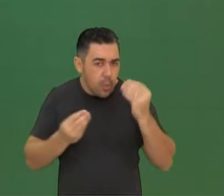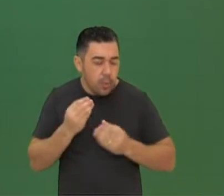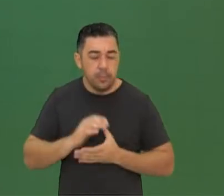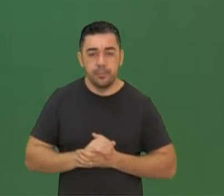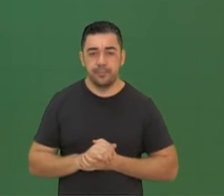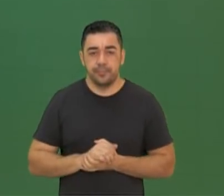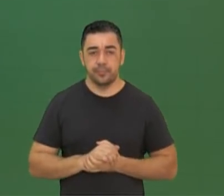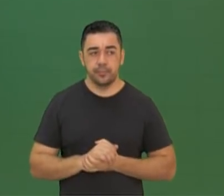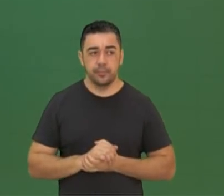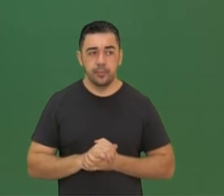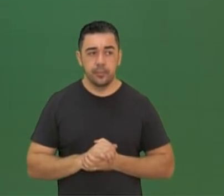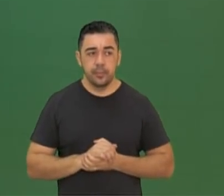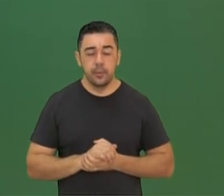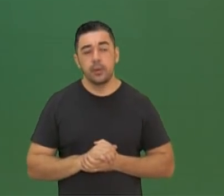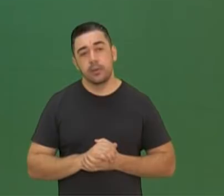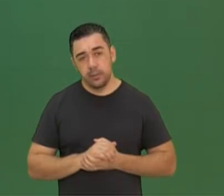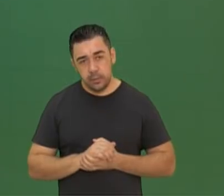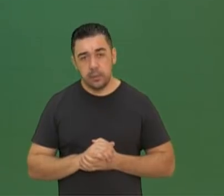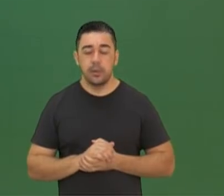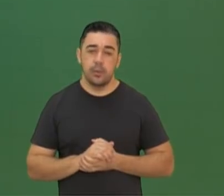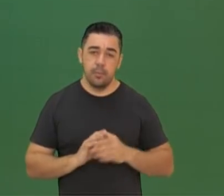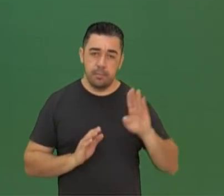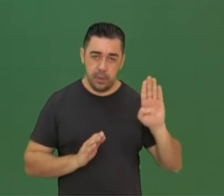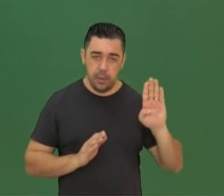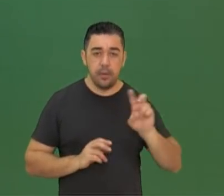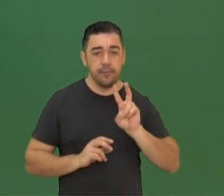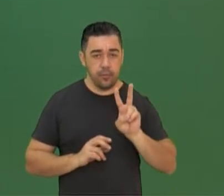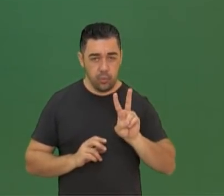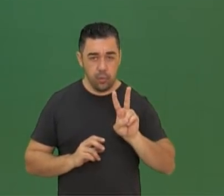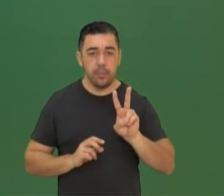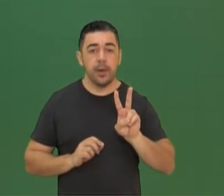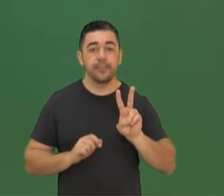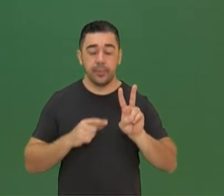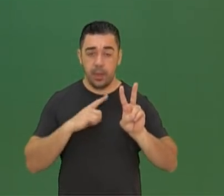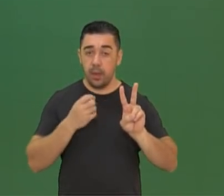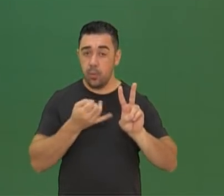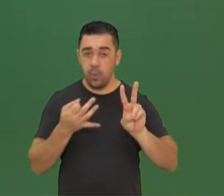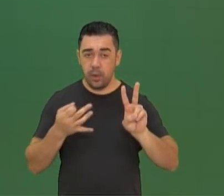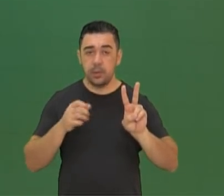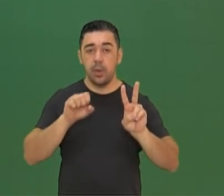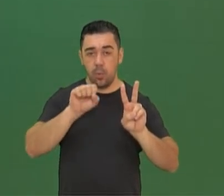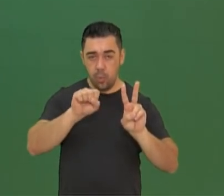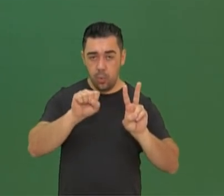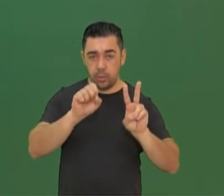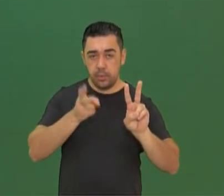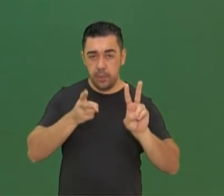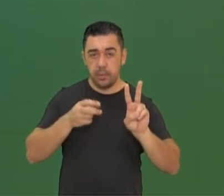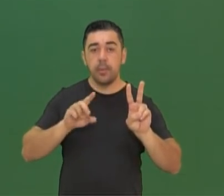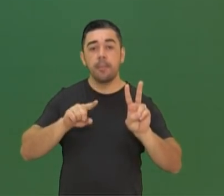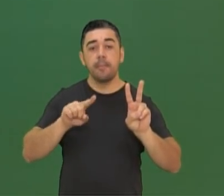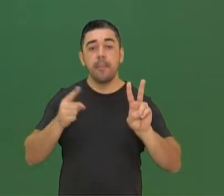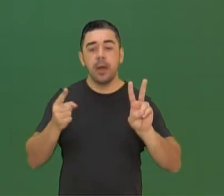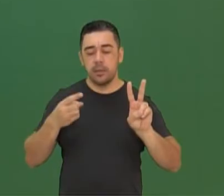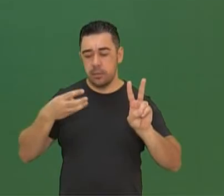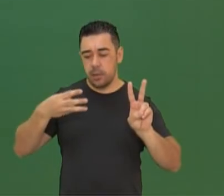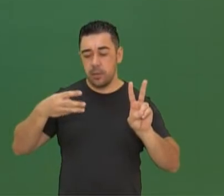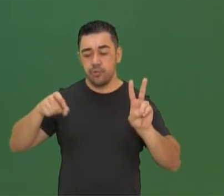letra B, a área da base é a mesma, mas a minha altura é 3x.